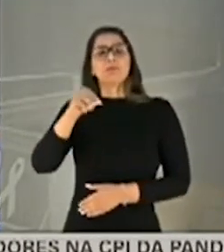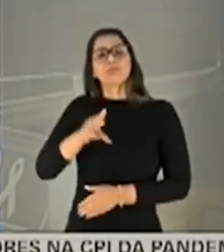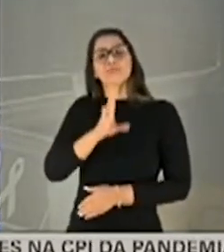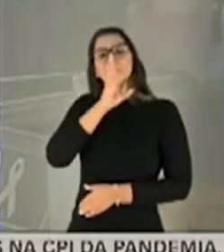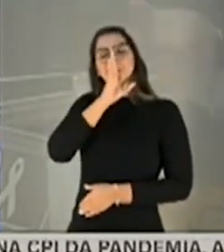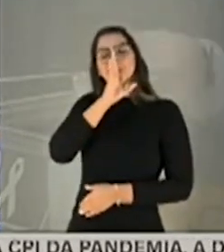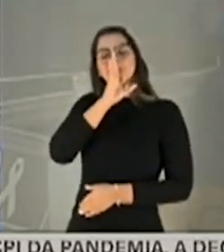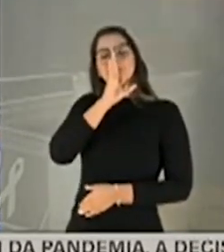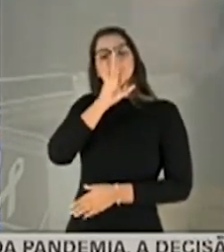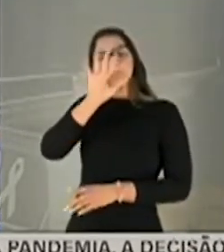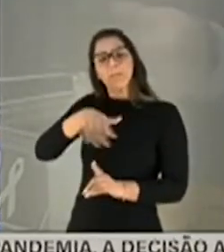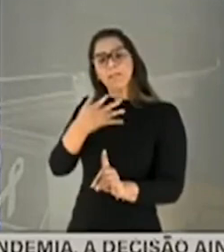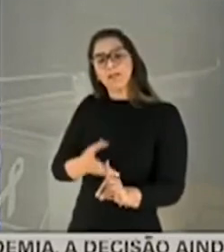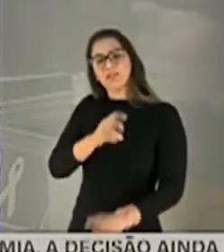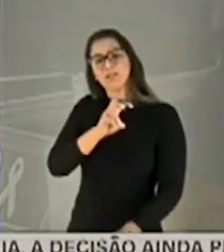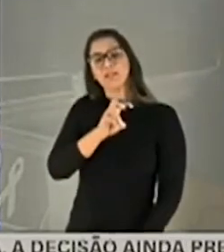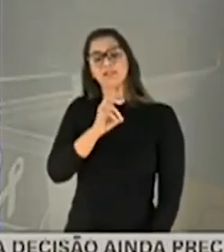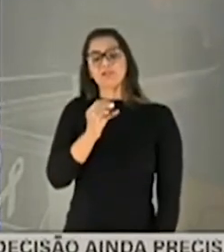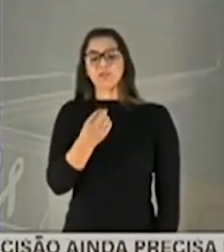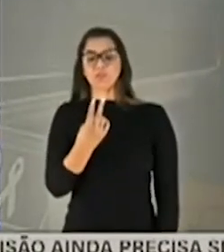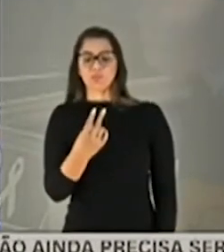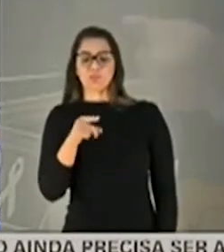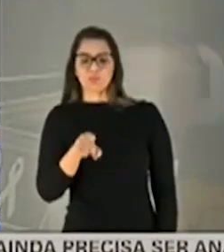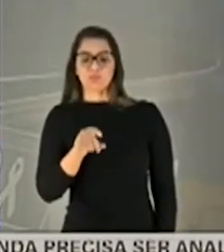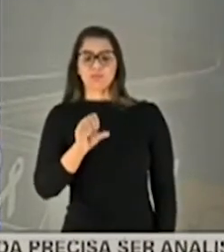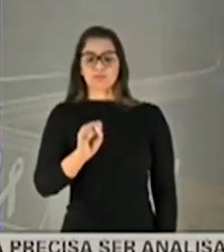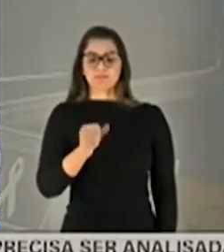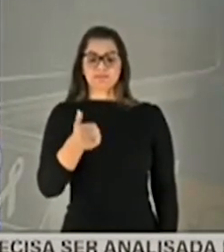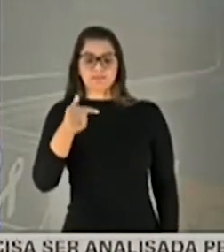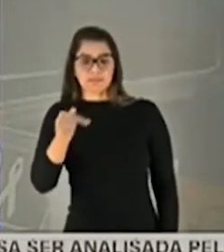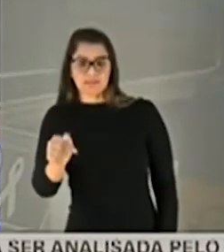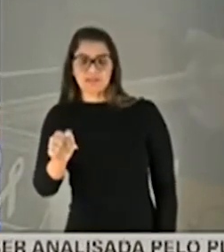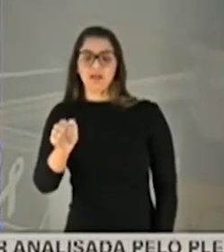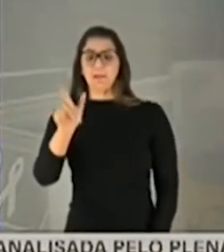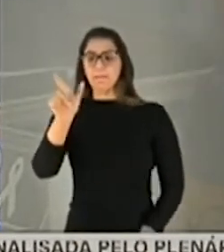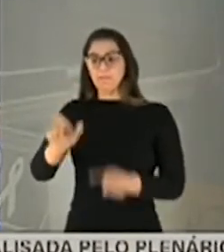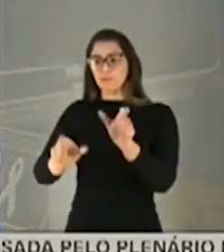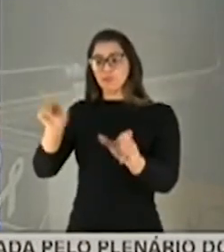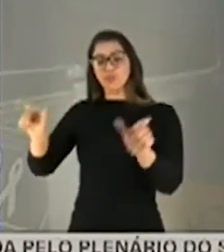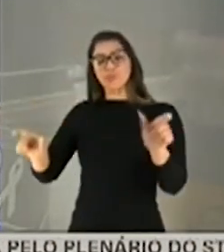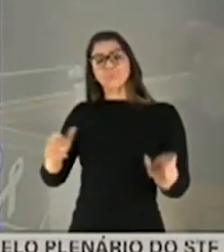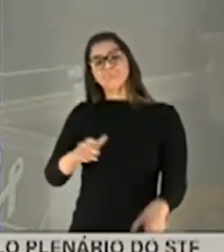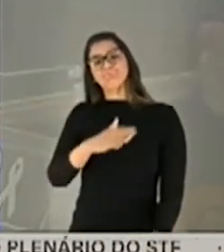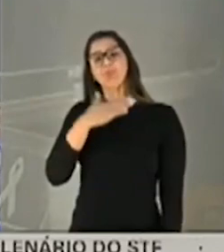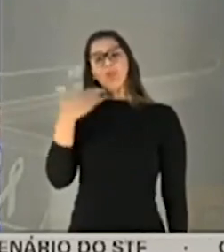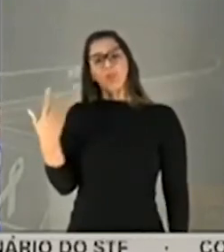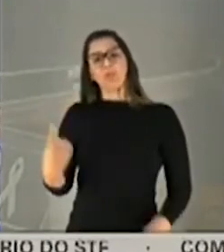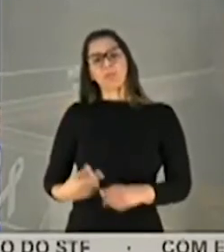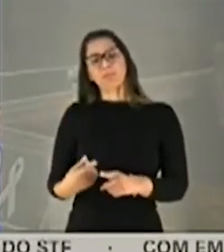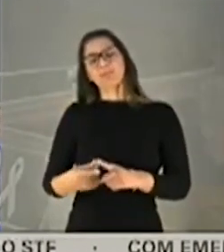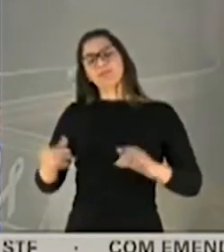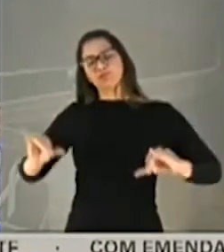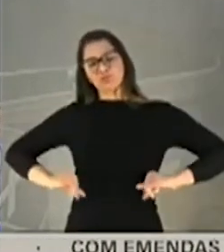a 502 mil famílias, 817 que se desfizeram pela dor, a dor